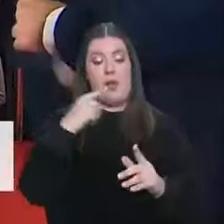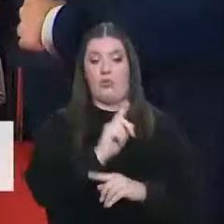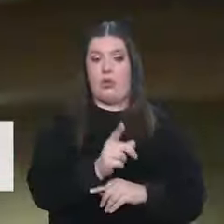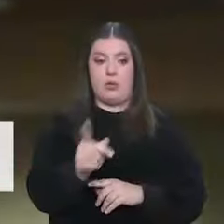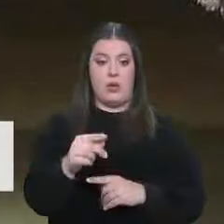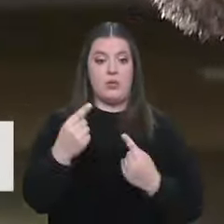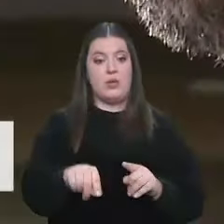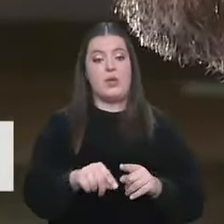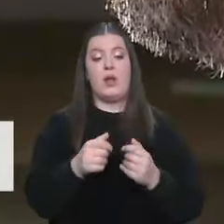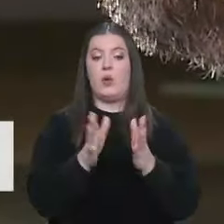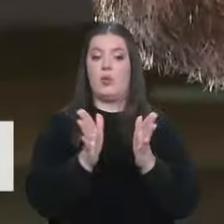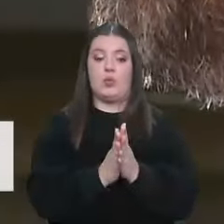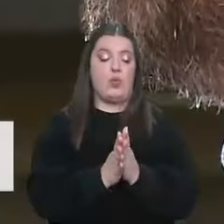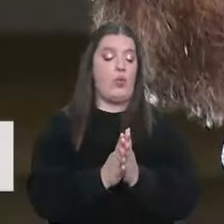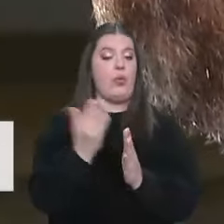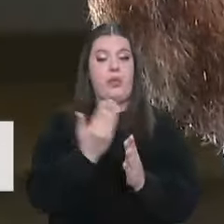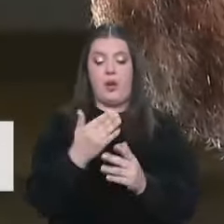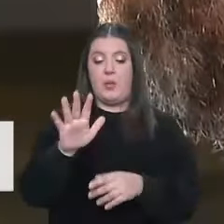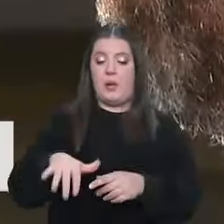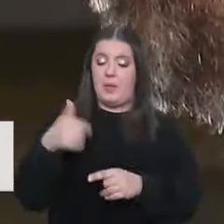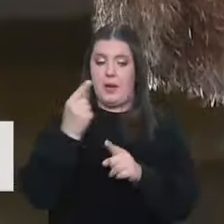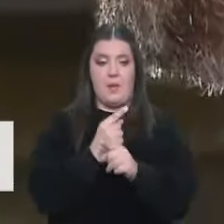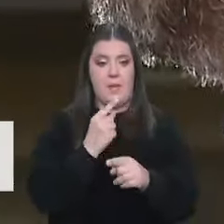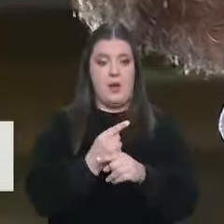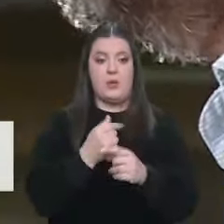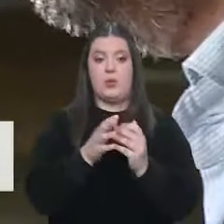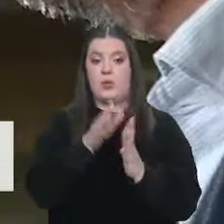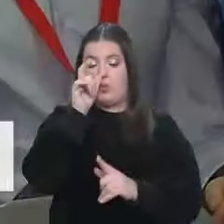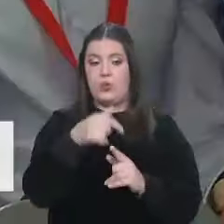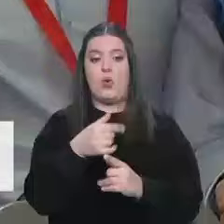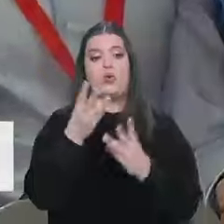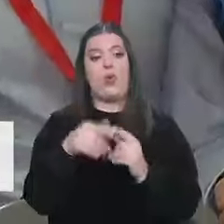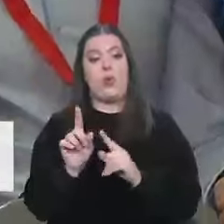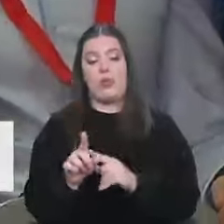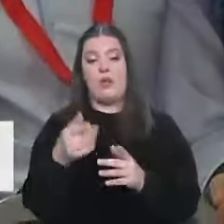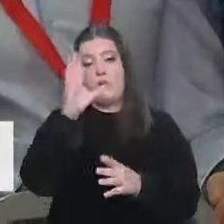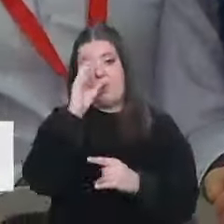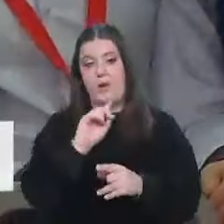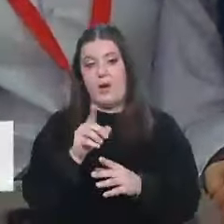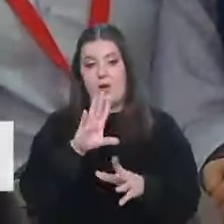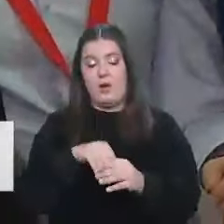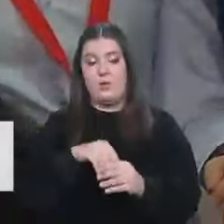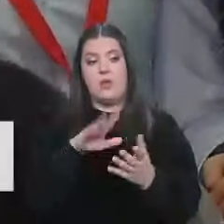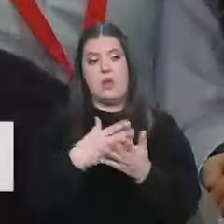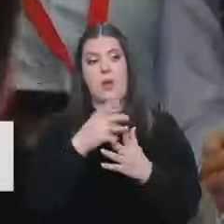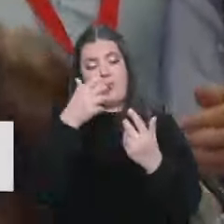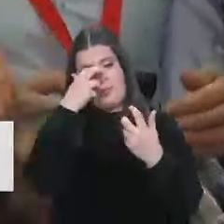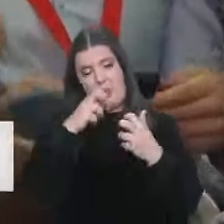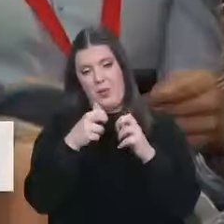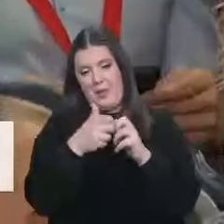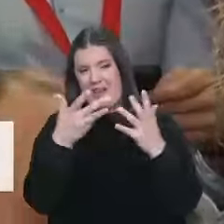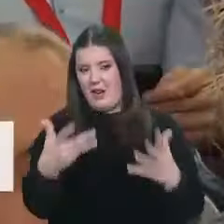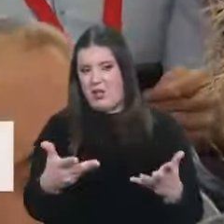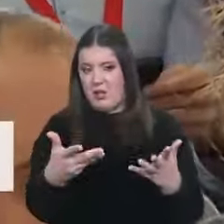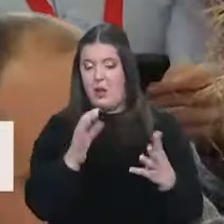T toda a legitimidade parlamentar mas que toda a gente disse antes das eleições que não contaria com eles para governar e portanto isto deixa um grande problema que é temos